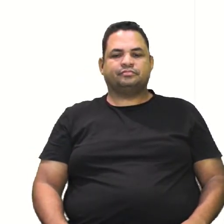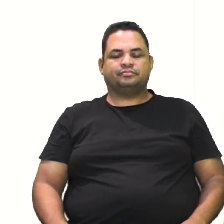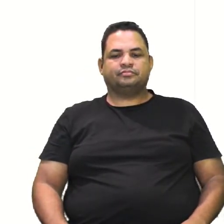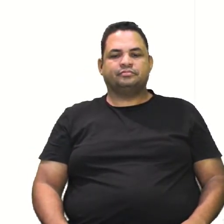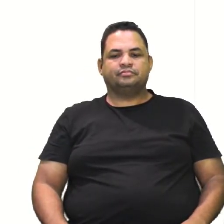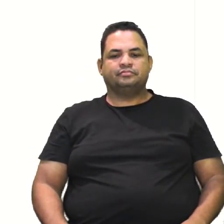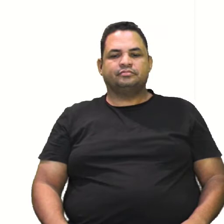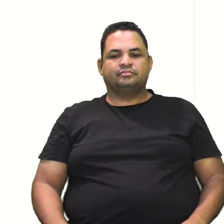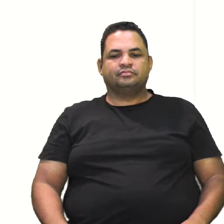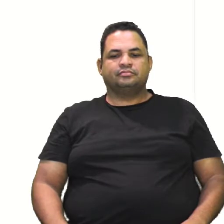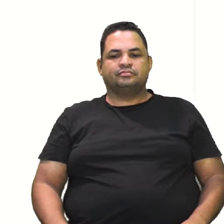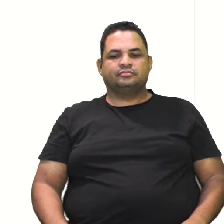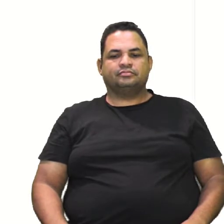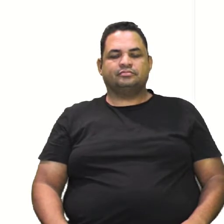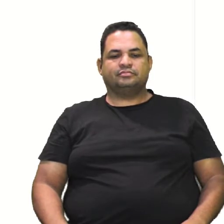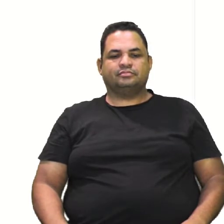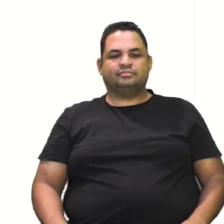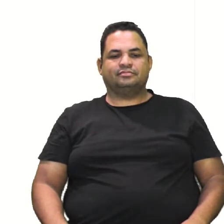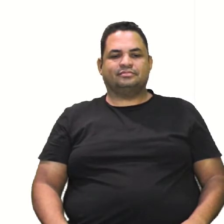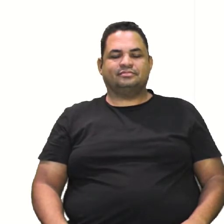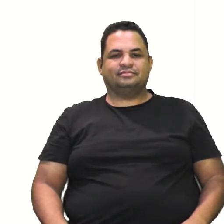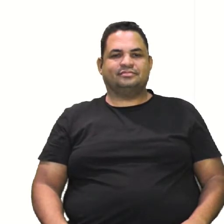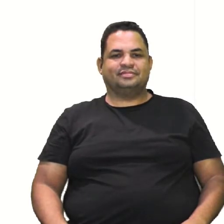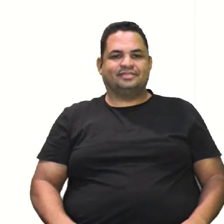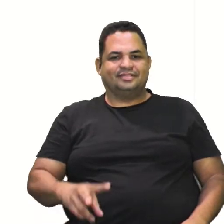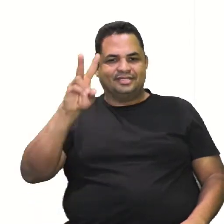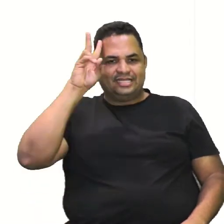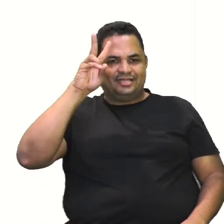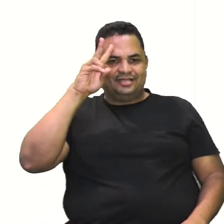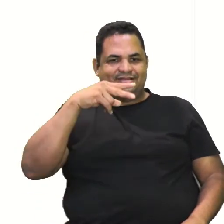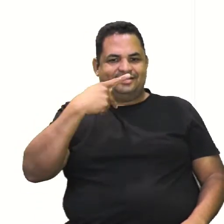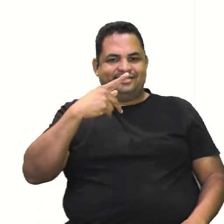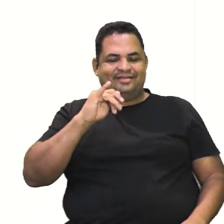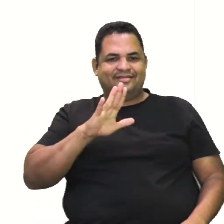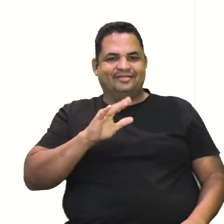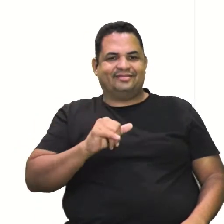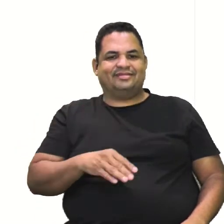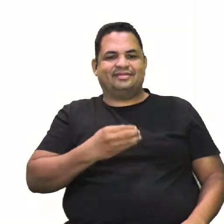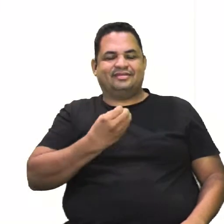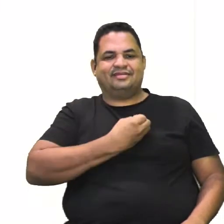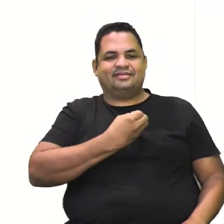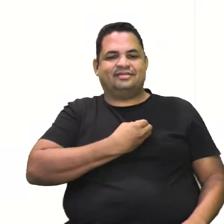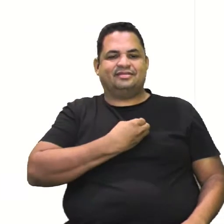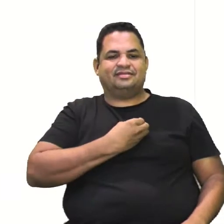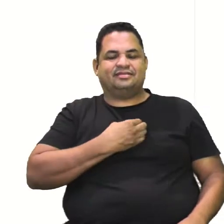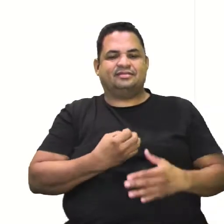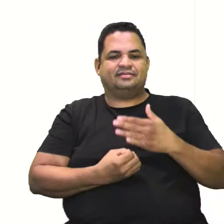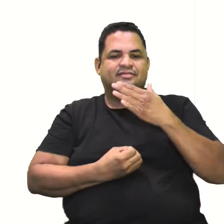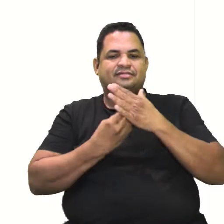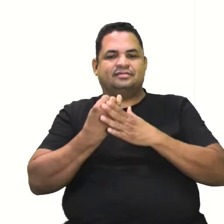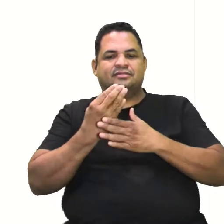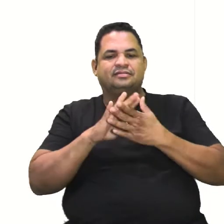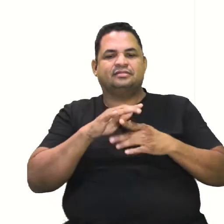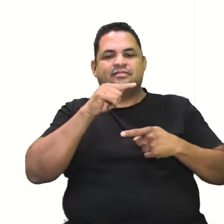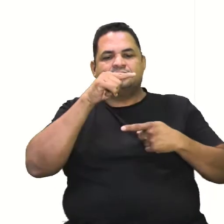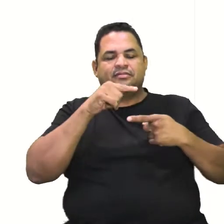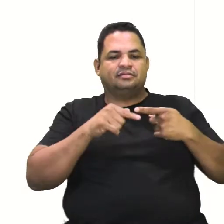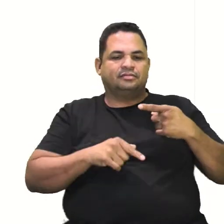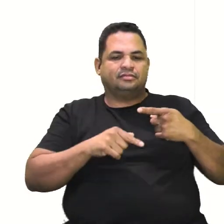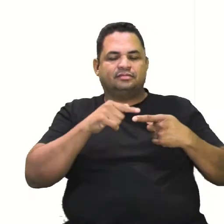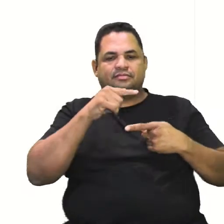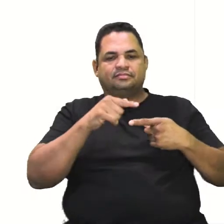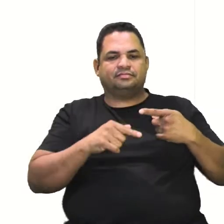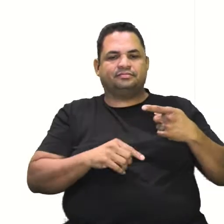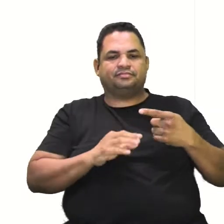amigo, dois amigos são 2πrs. Lembrando que o π é um número irracional que surge da divisão, não